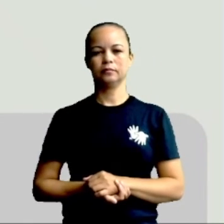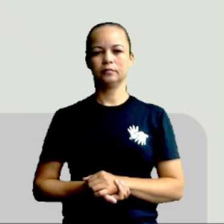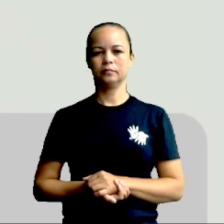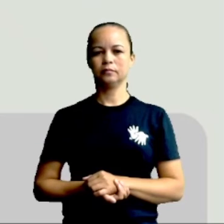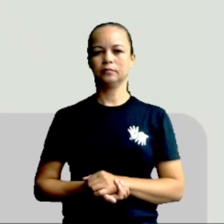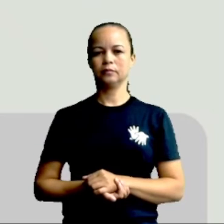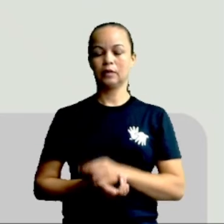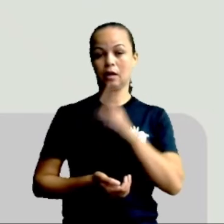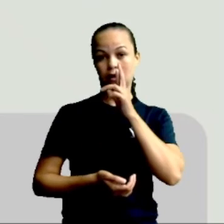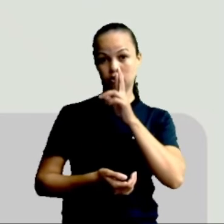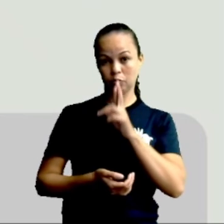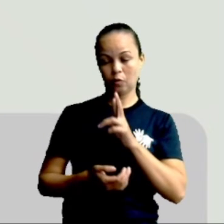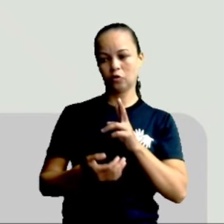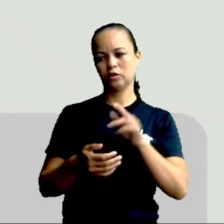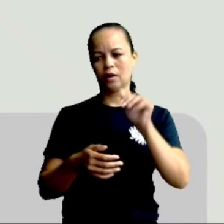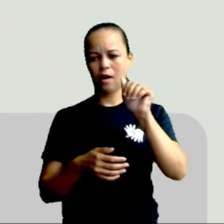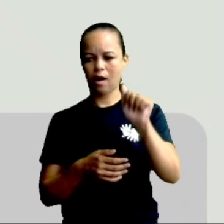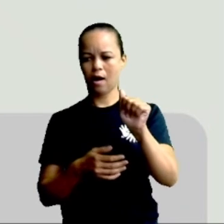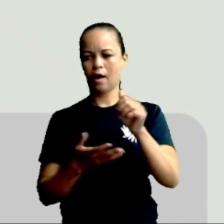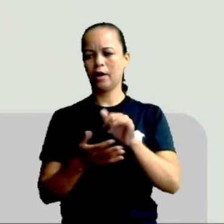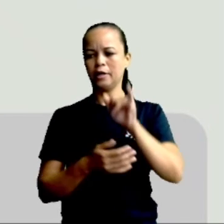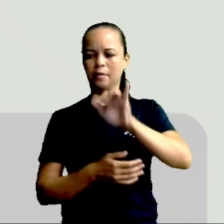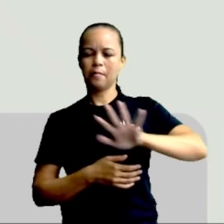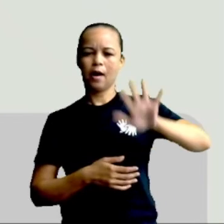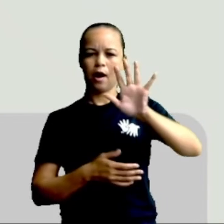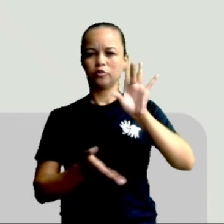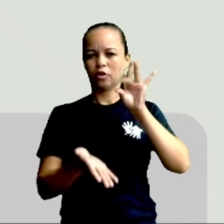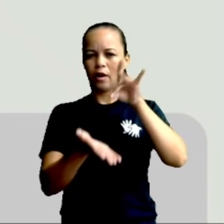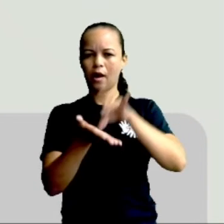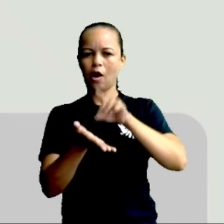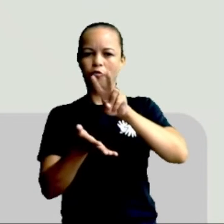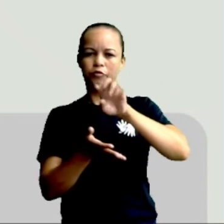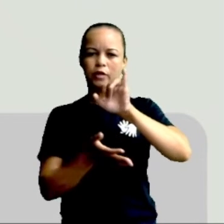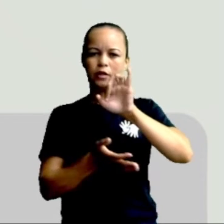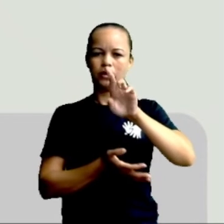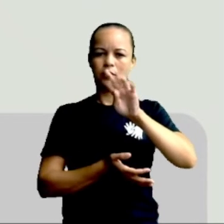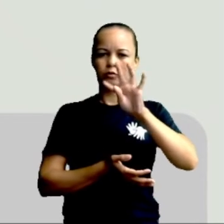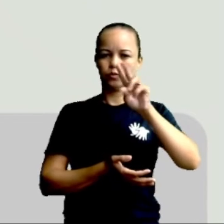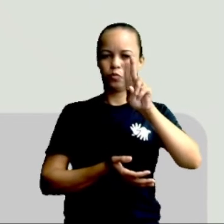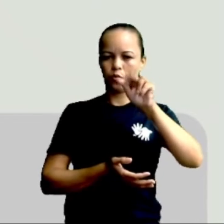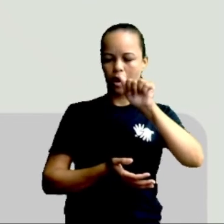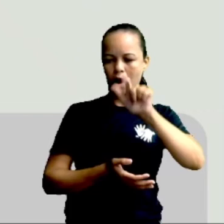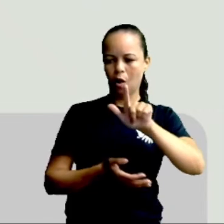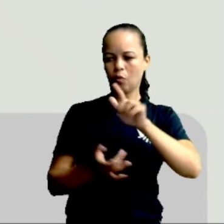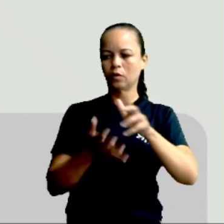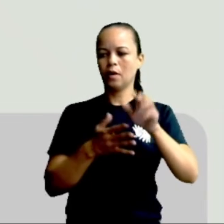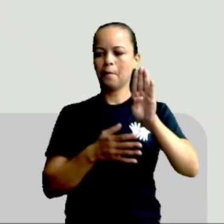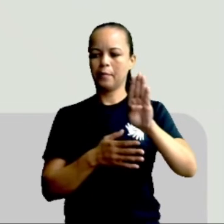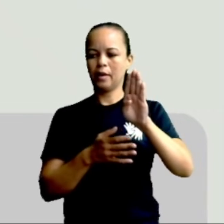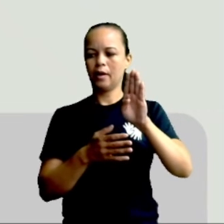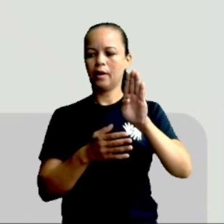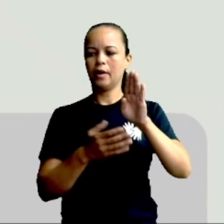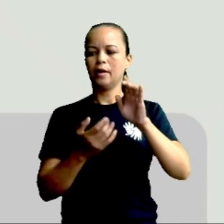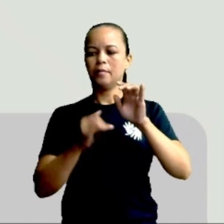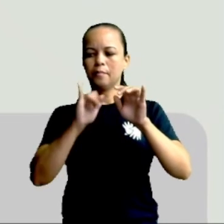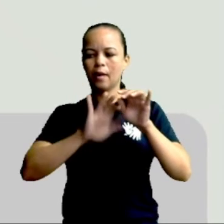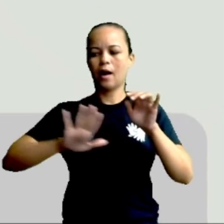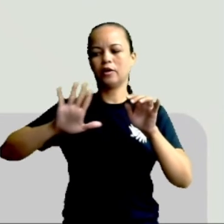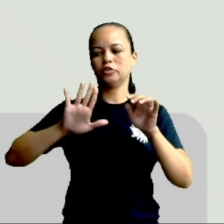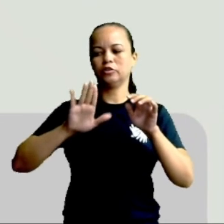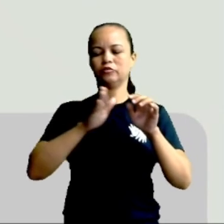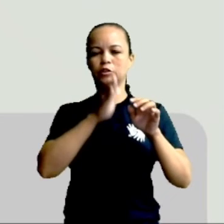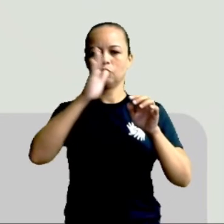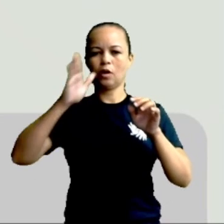Você acha qual a alternativa aí? Letra A, que é imagem real e virtual. B, imagem virtual e à direita. C,